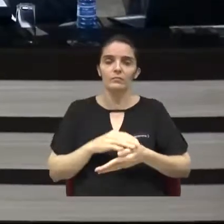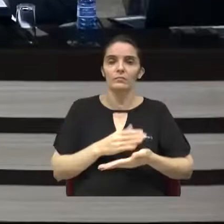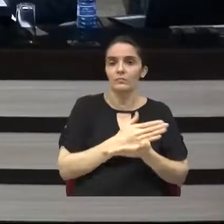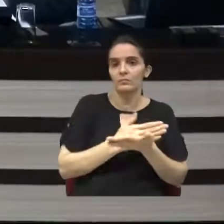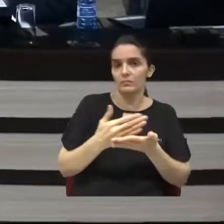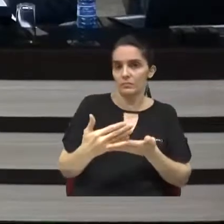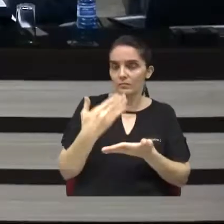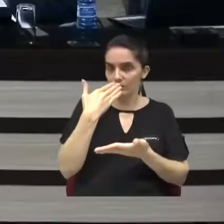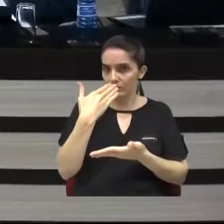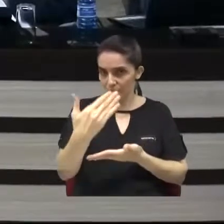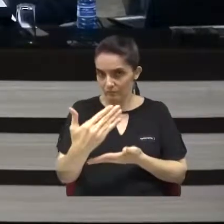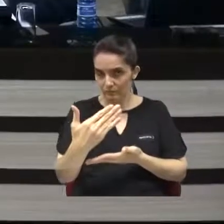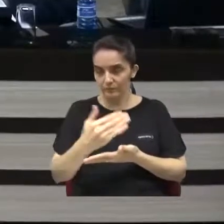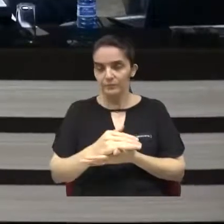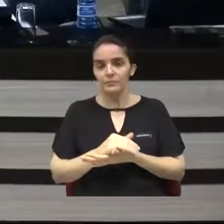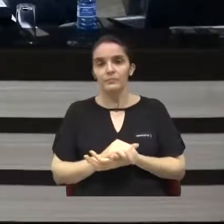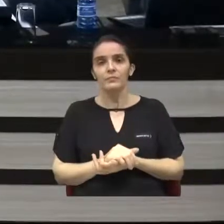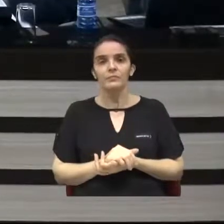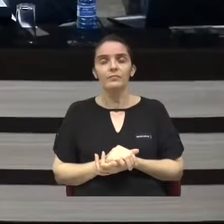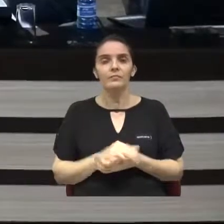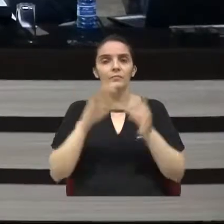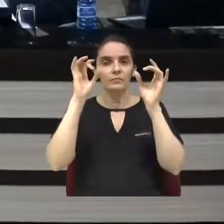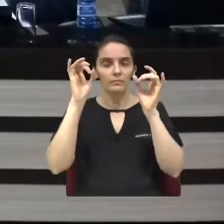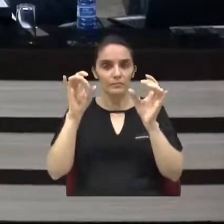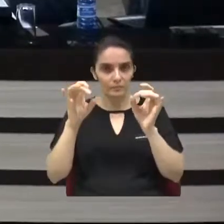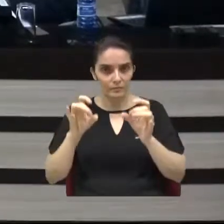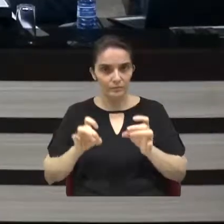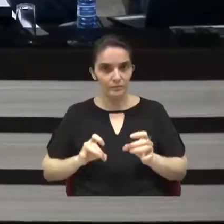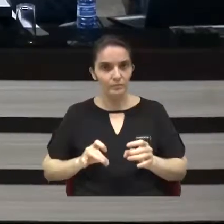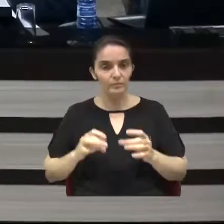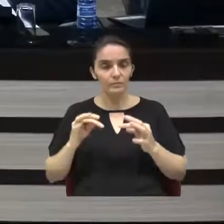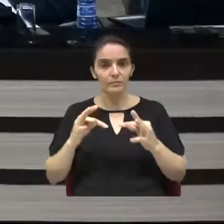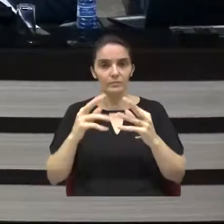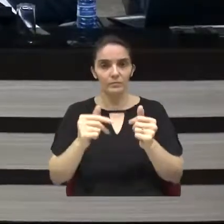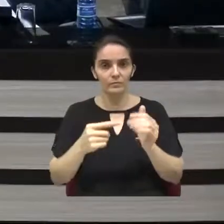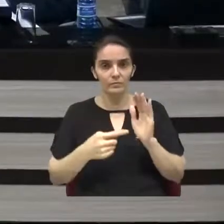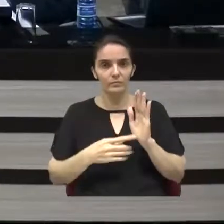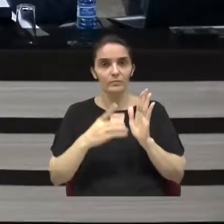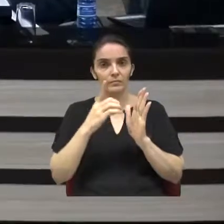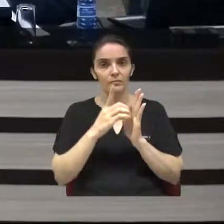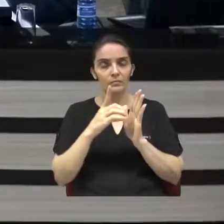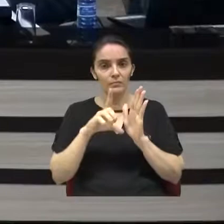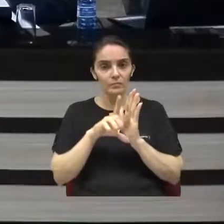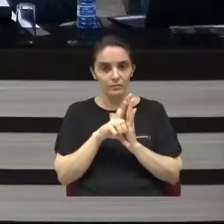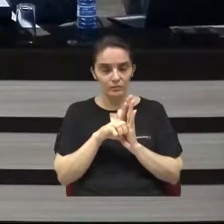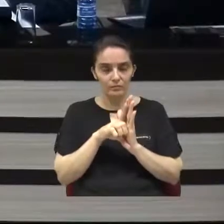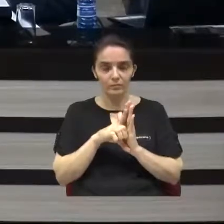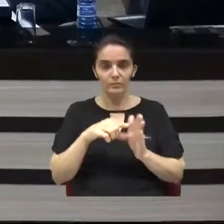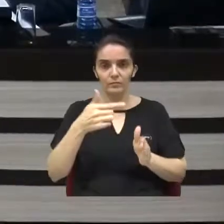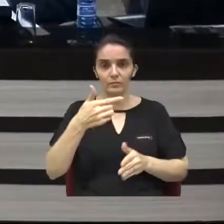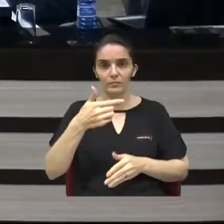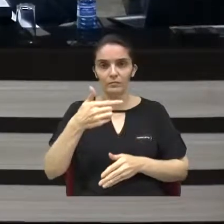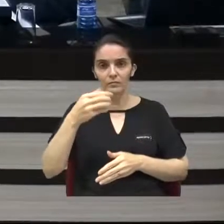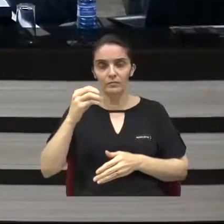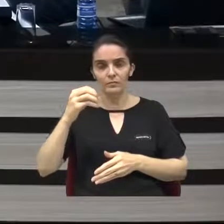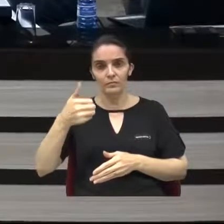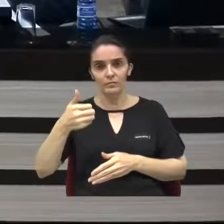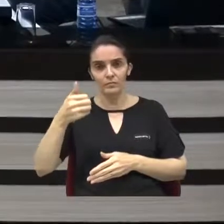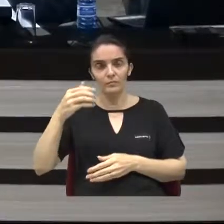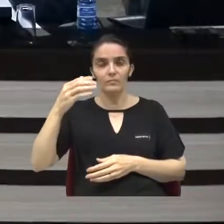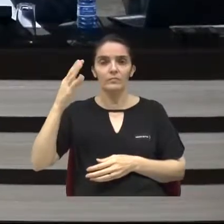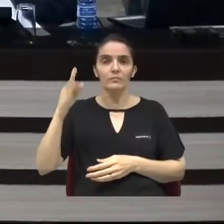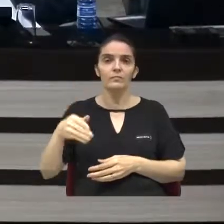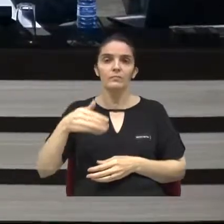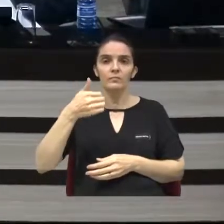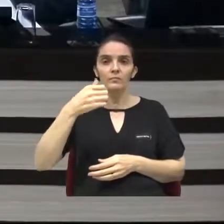preceitos legais pertinentes, especialmente aquelas que nos apresenta o Decreto de Lei 201 de 1967, que é